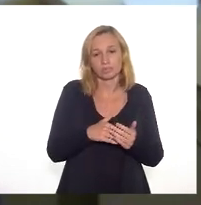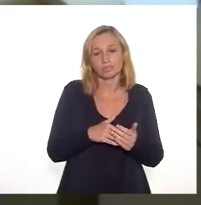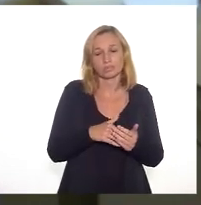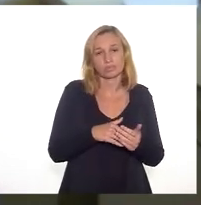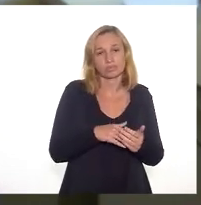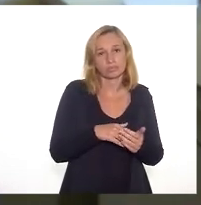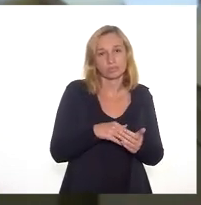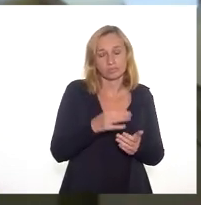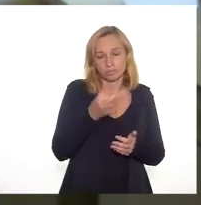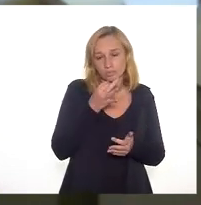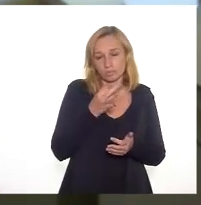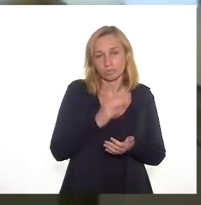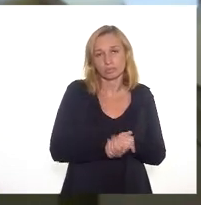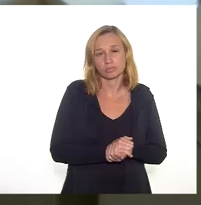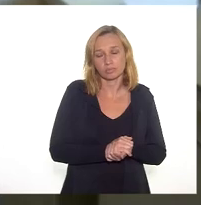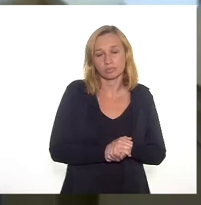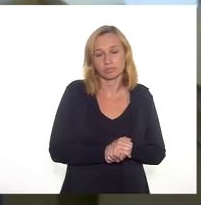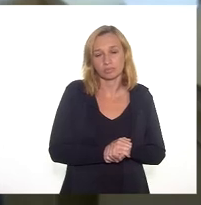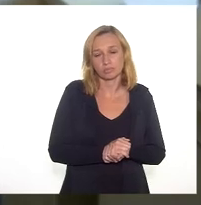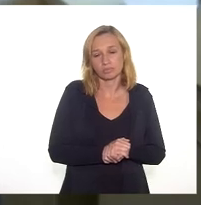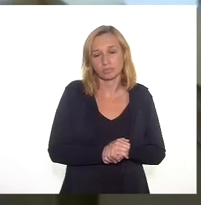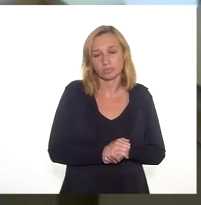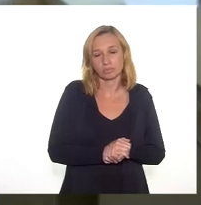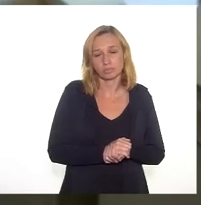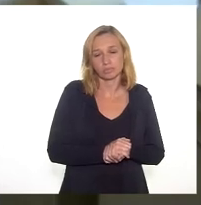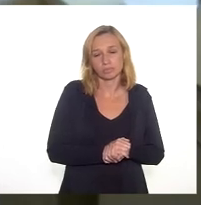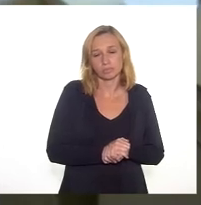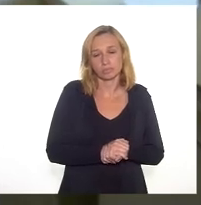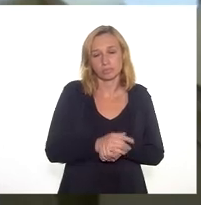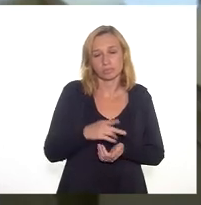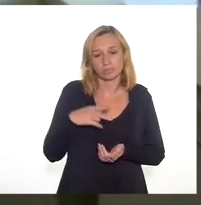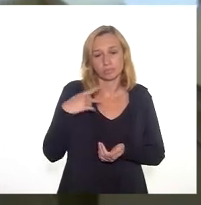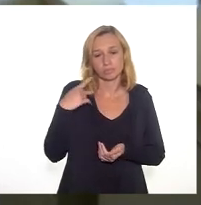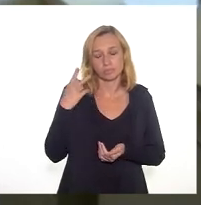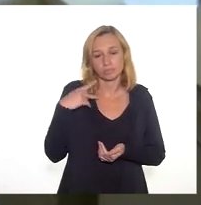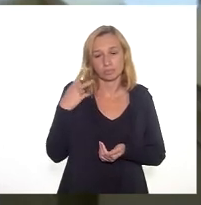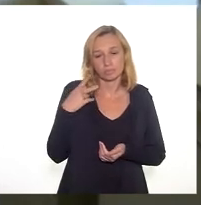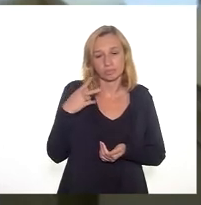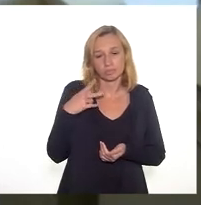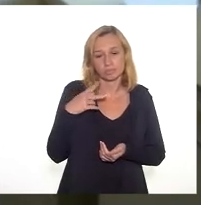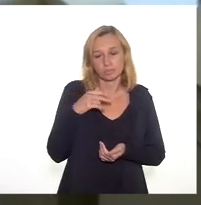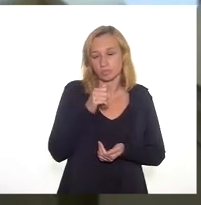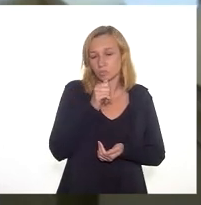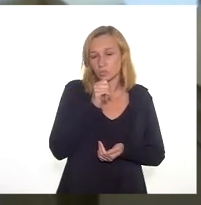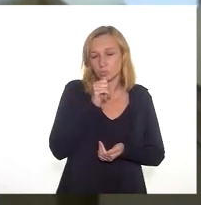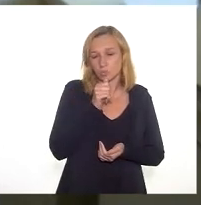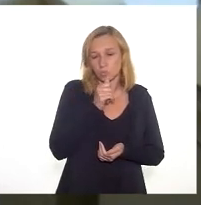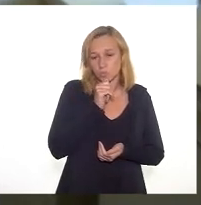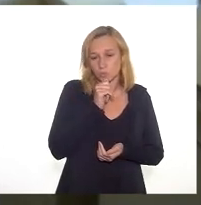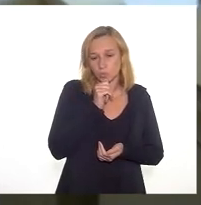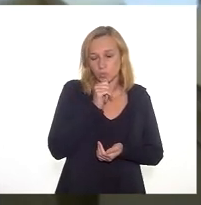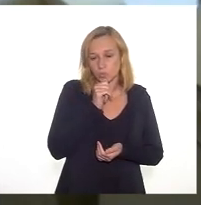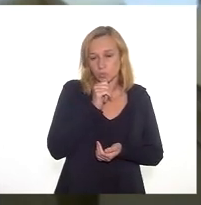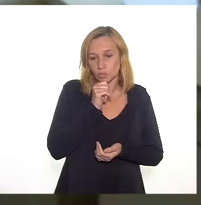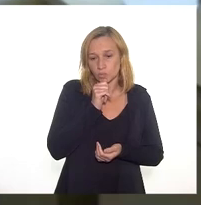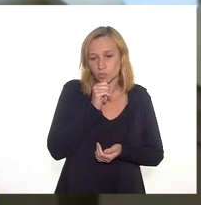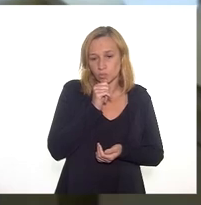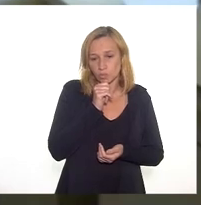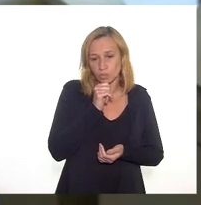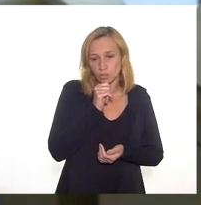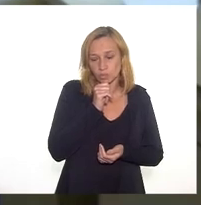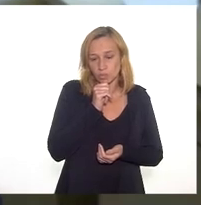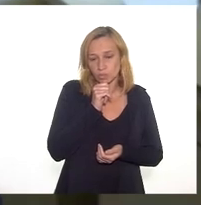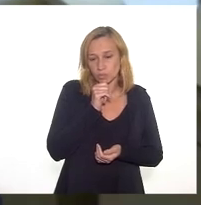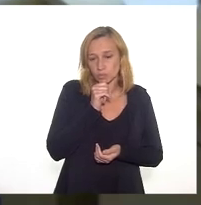iniciativas, e no Parlamento ninguém comete ato de heroísmo sozinho.